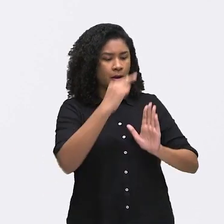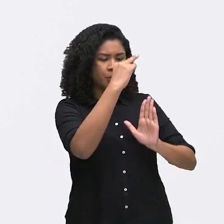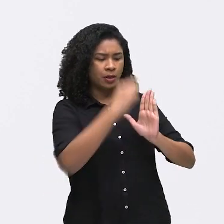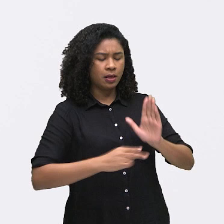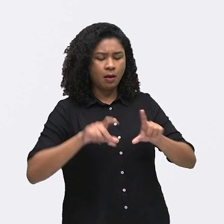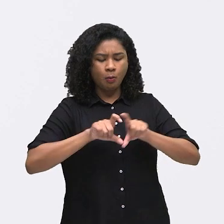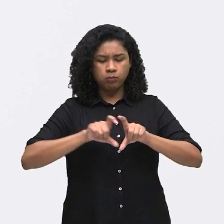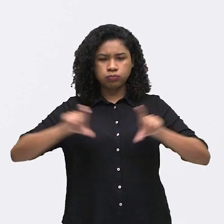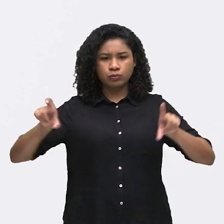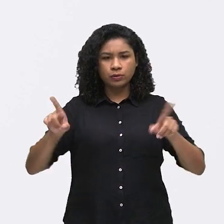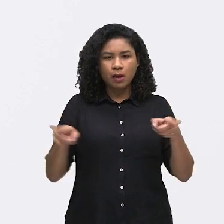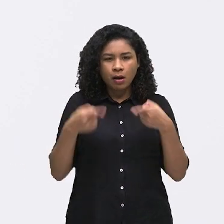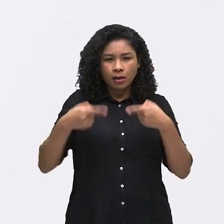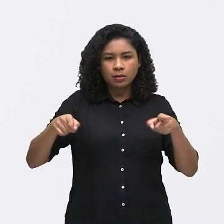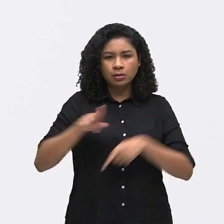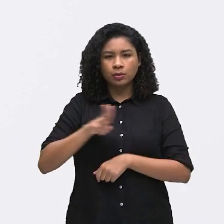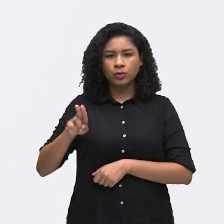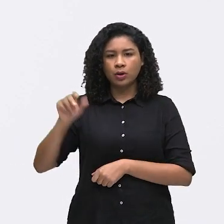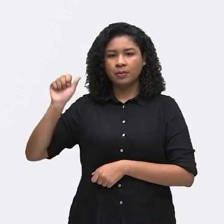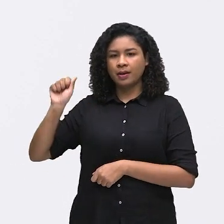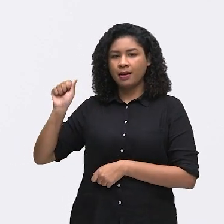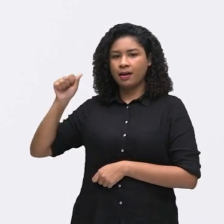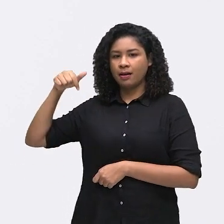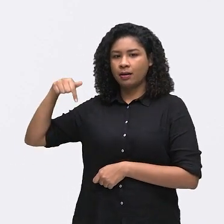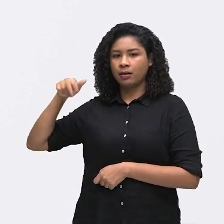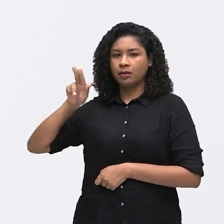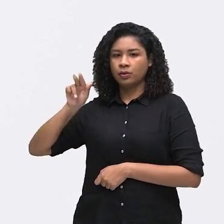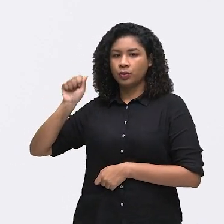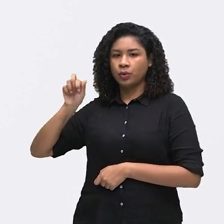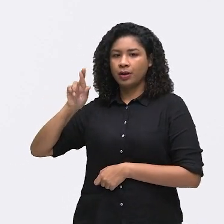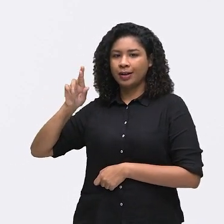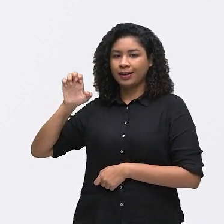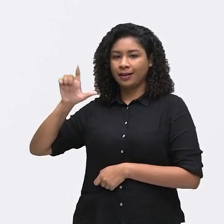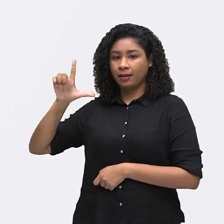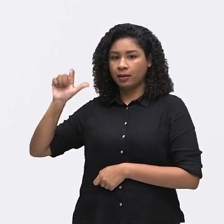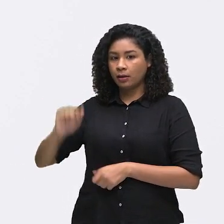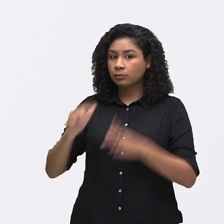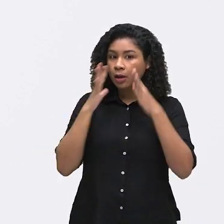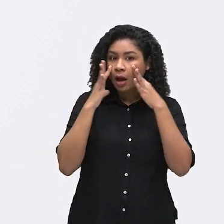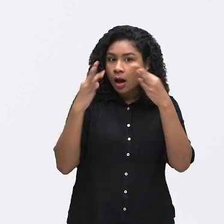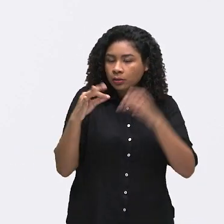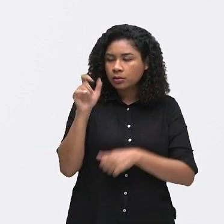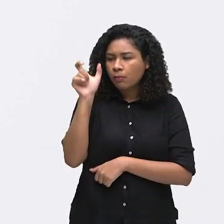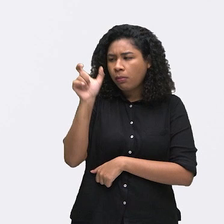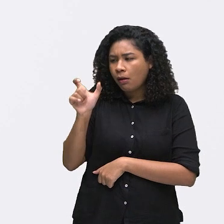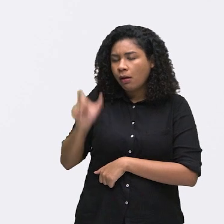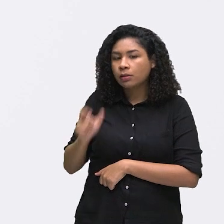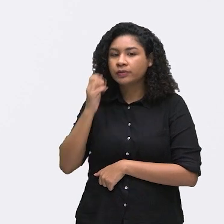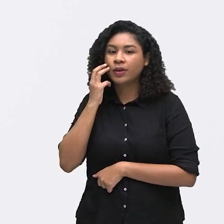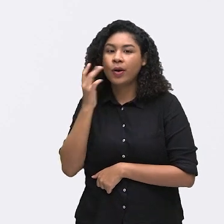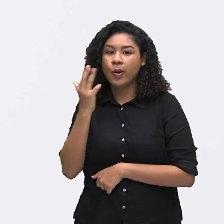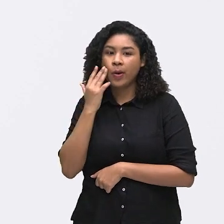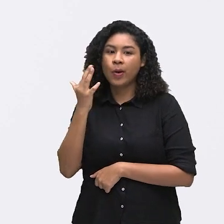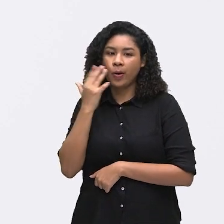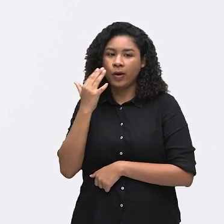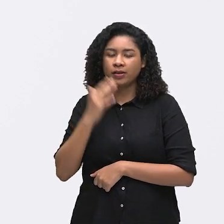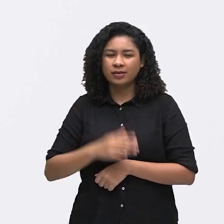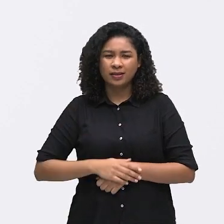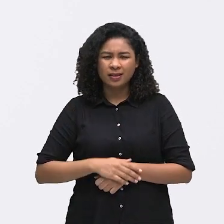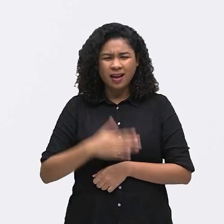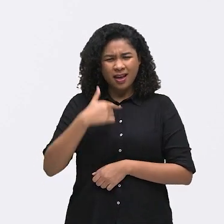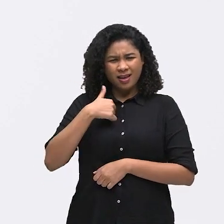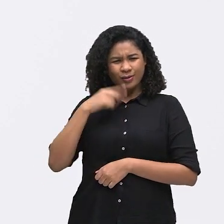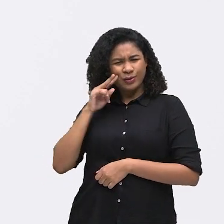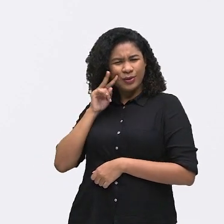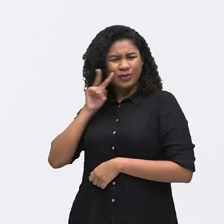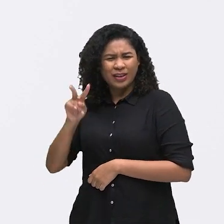os verbos sublinhados. Esses que estão destacados aqui, eu acho, para mim parece quase